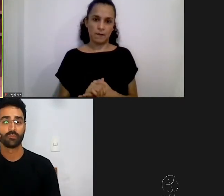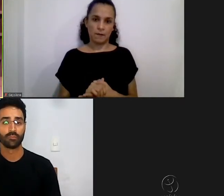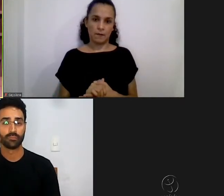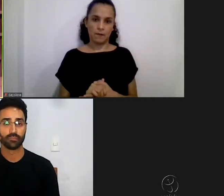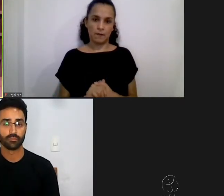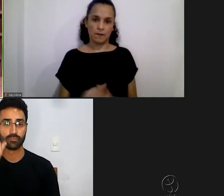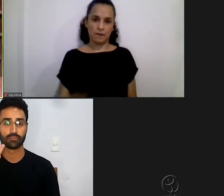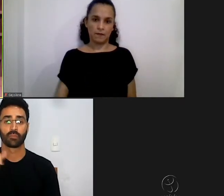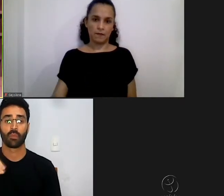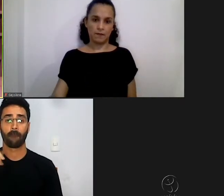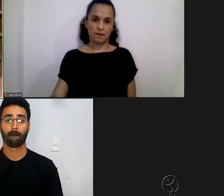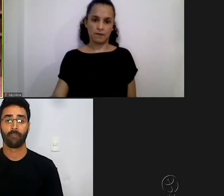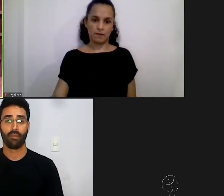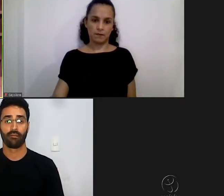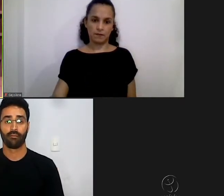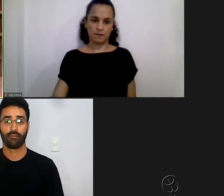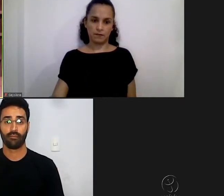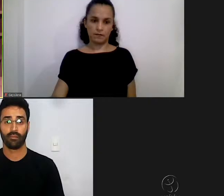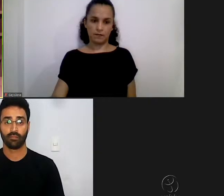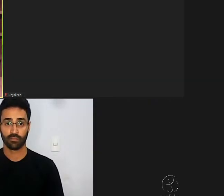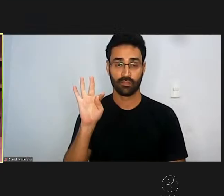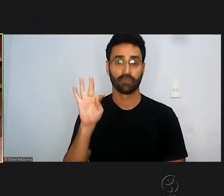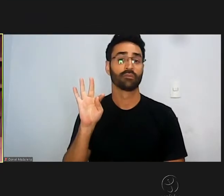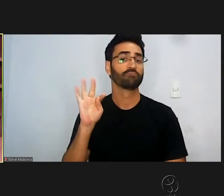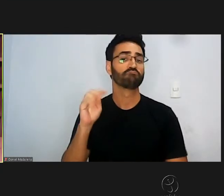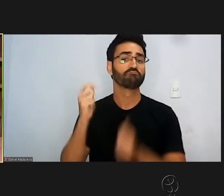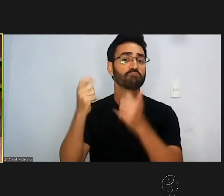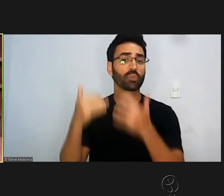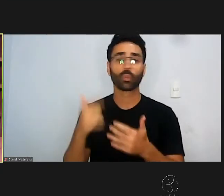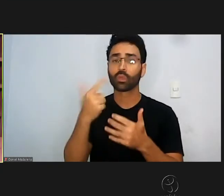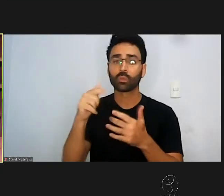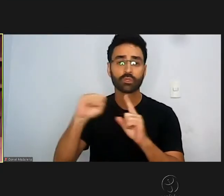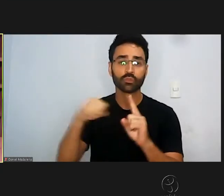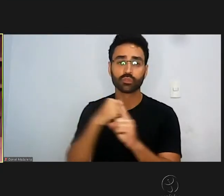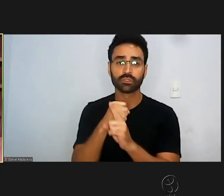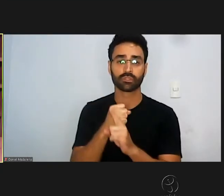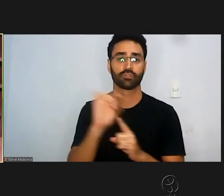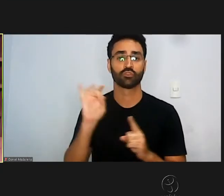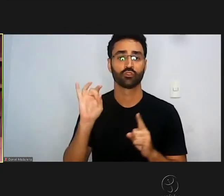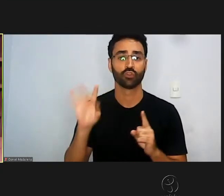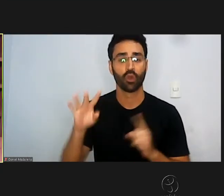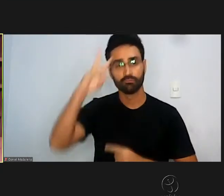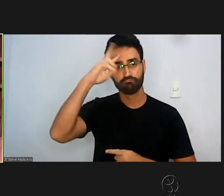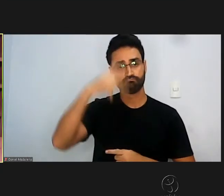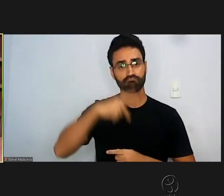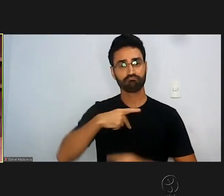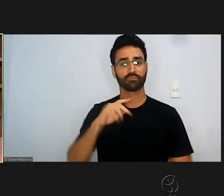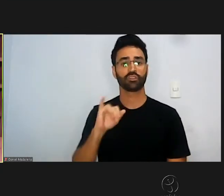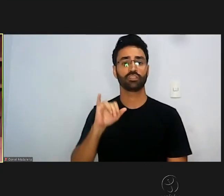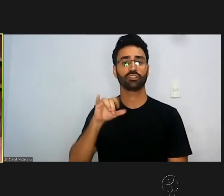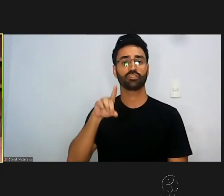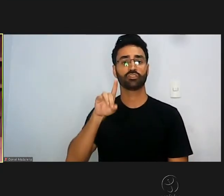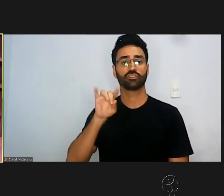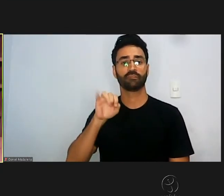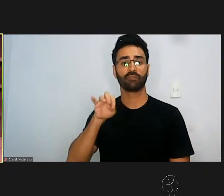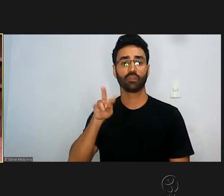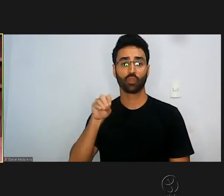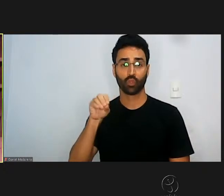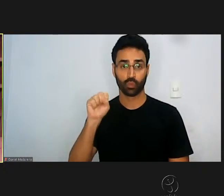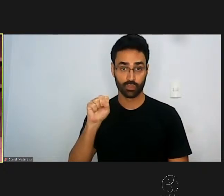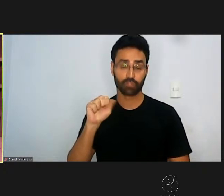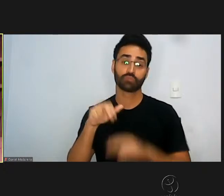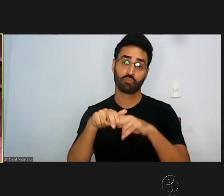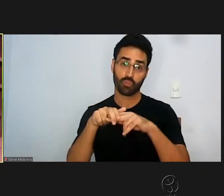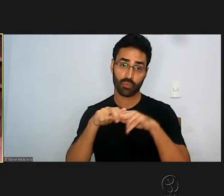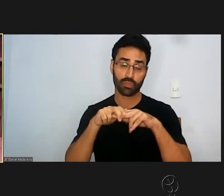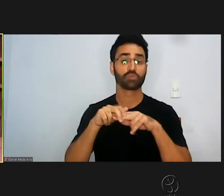sociedade, só existem indivíduos. Então, os sobreviventes do mercado